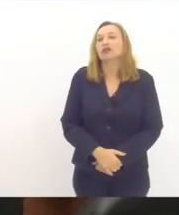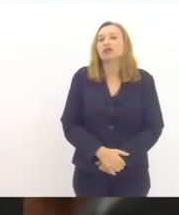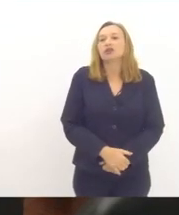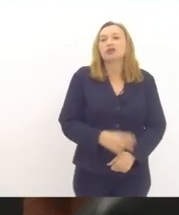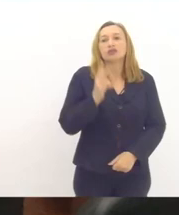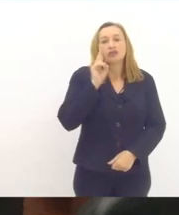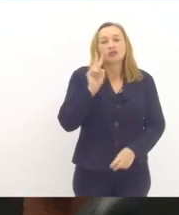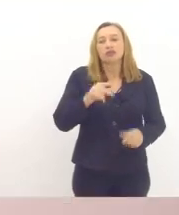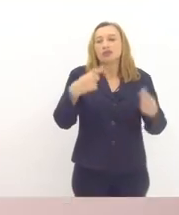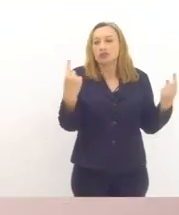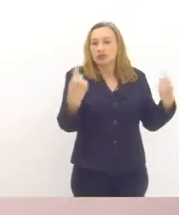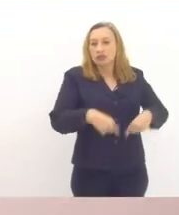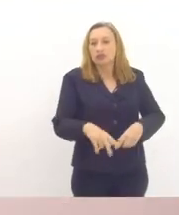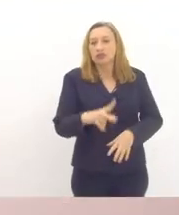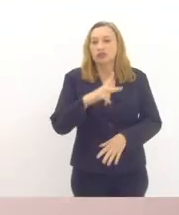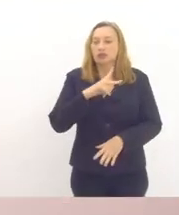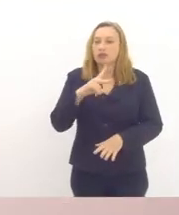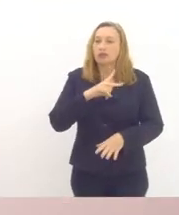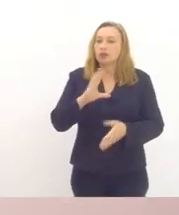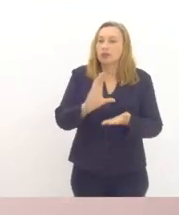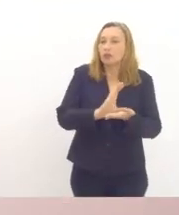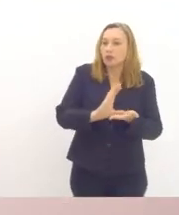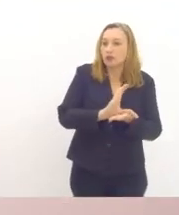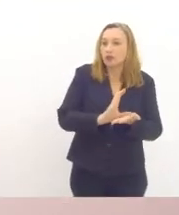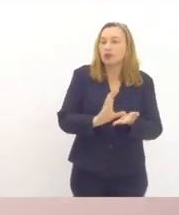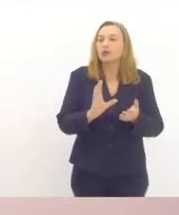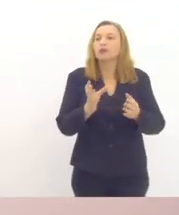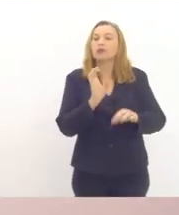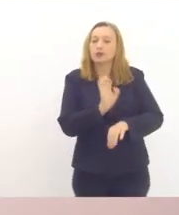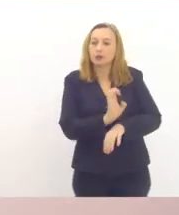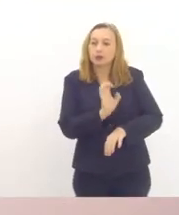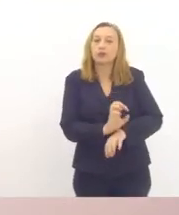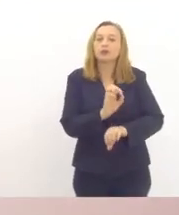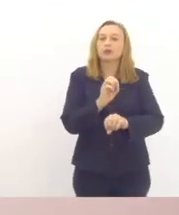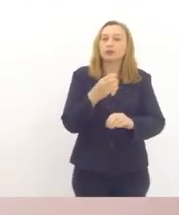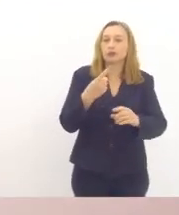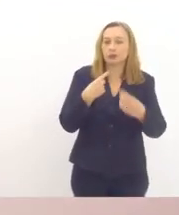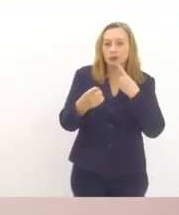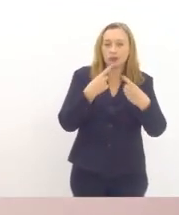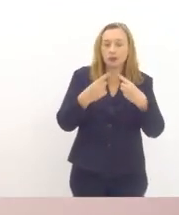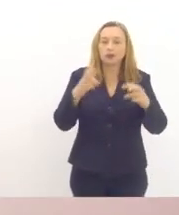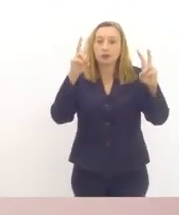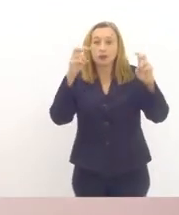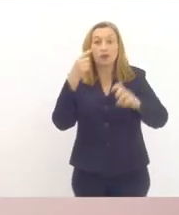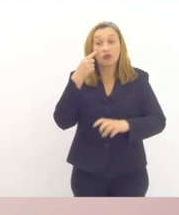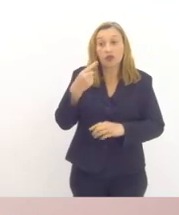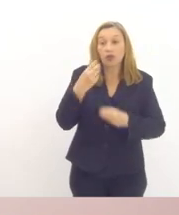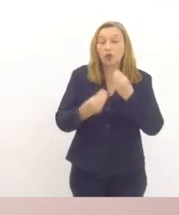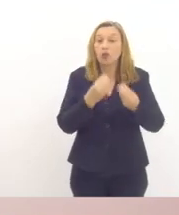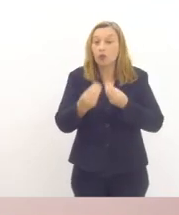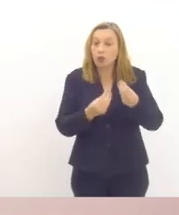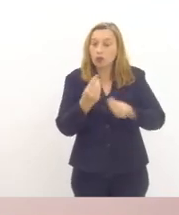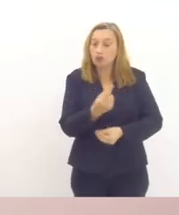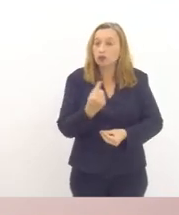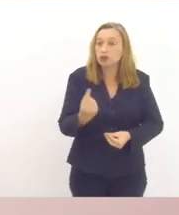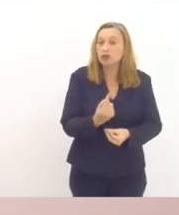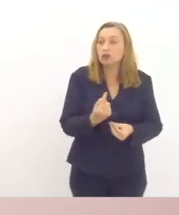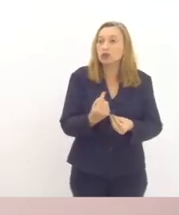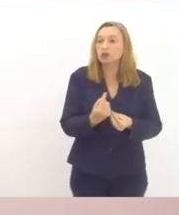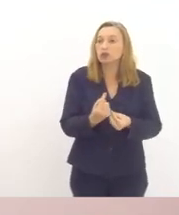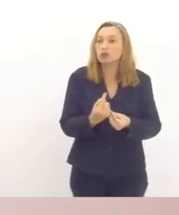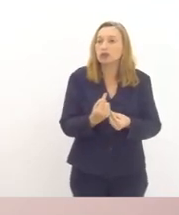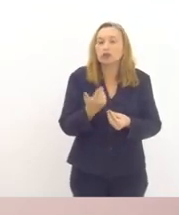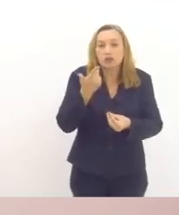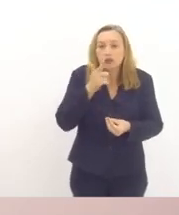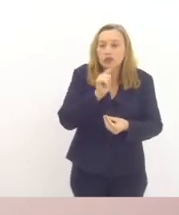vendo o desafio para o próprio Conselho Estadual de discussão também desse tema e ver como a gente, no âmbito das normativas,